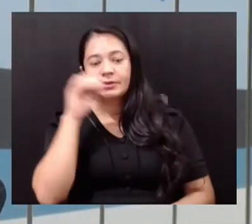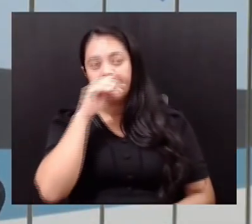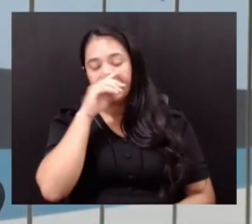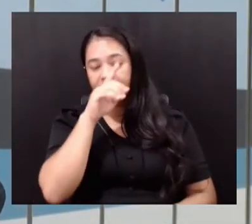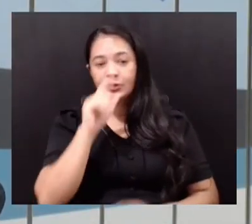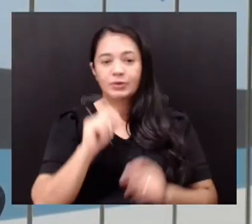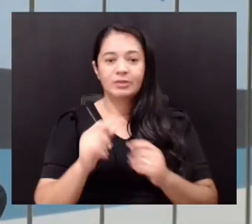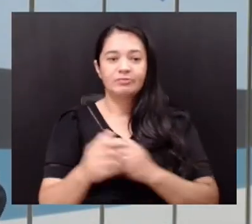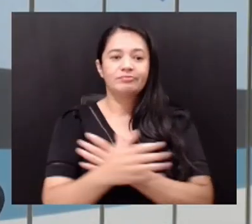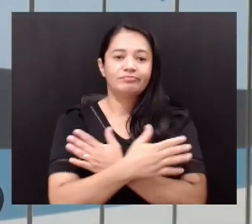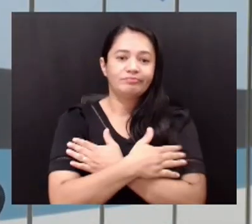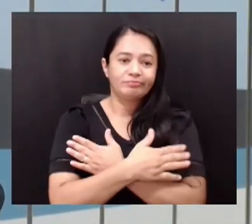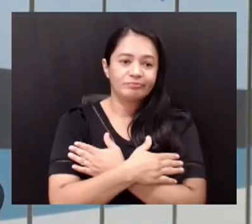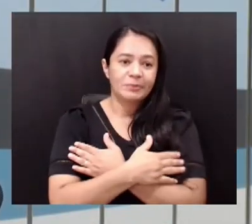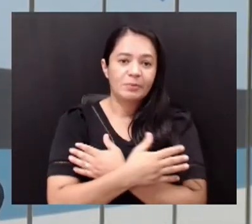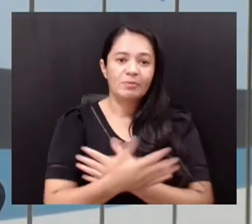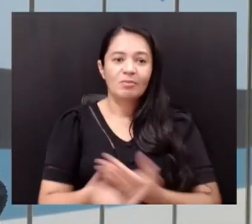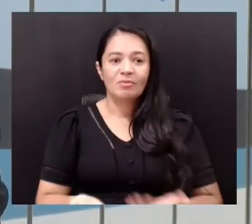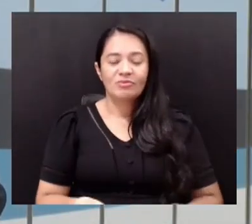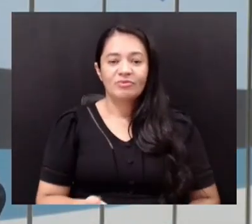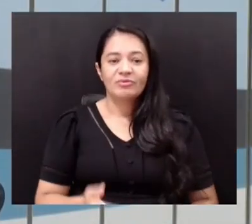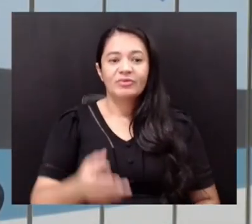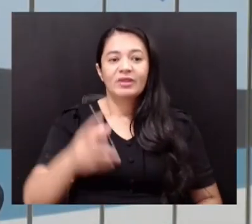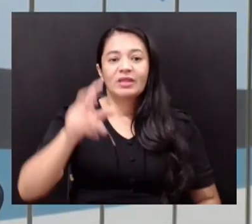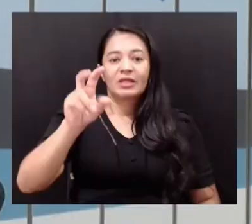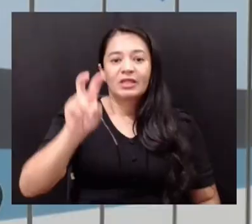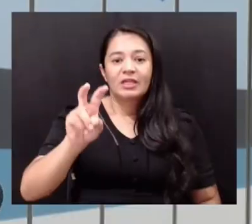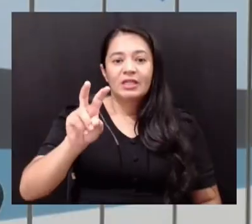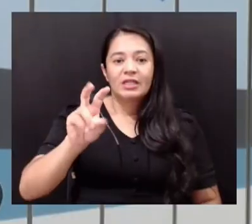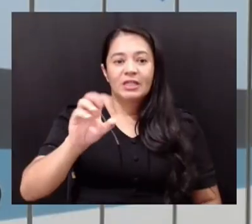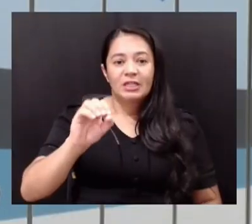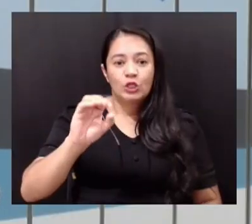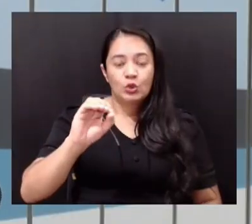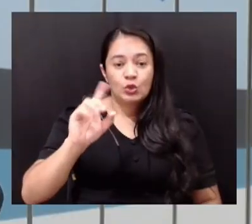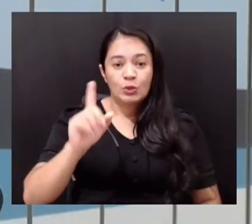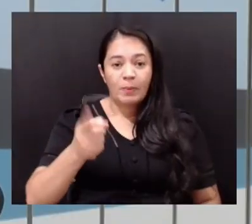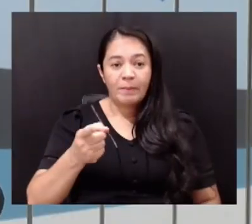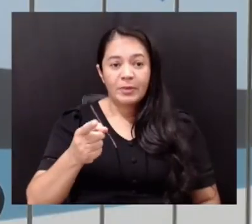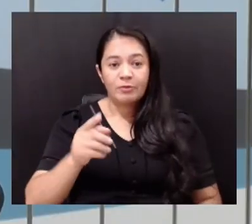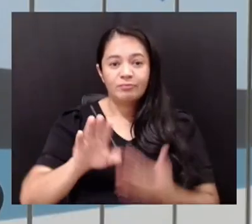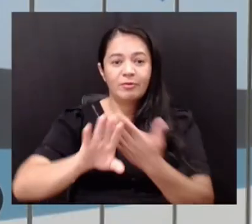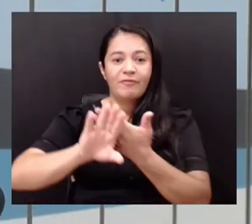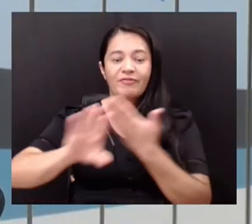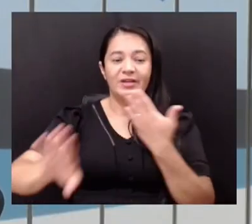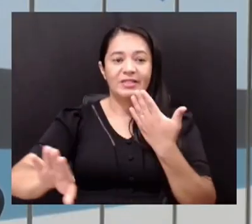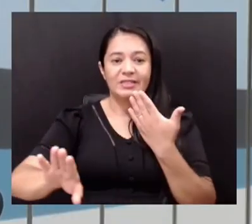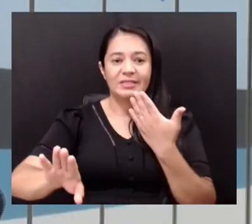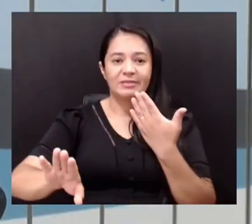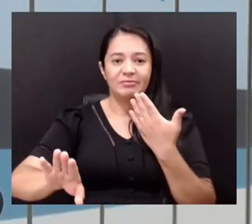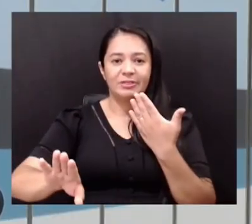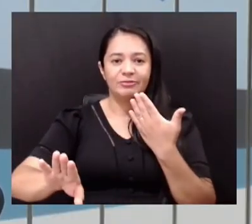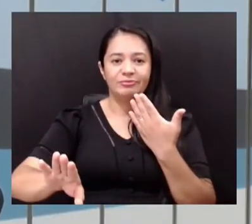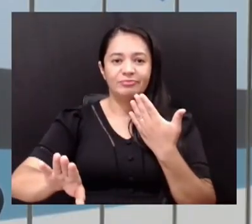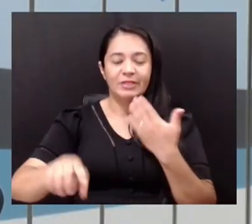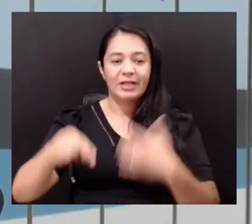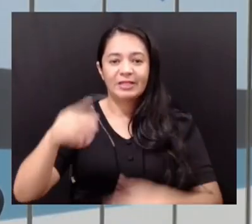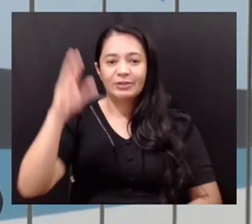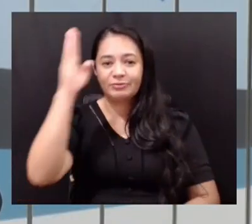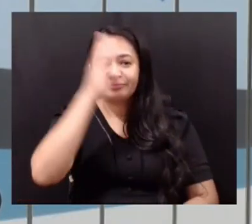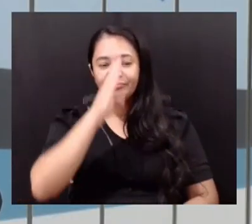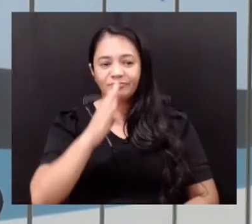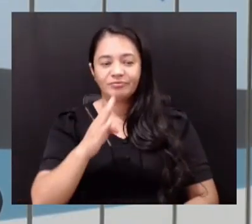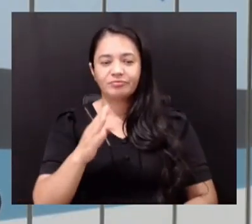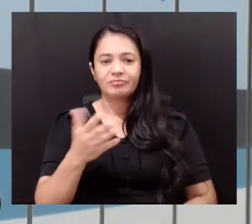dos quase 500 mil dados de afastamento do Brasil, você vê que a média salarial